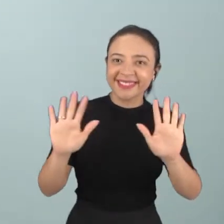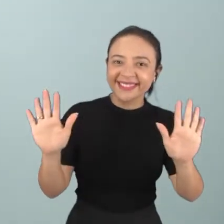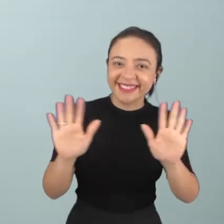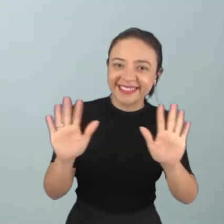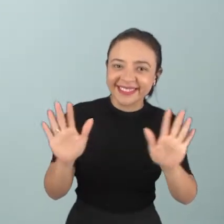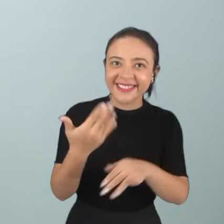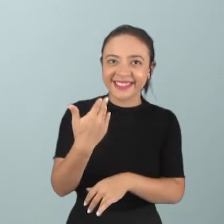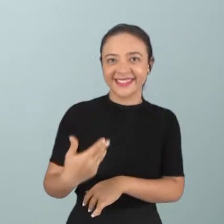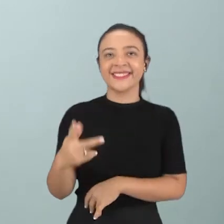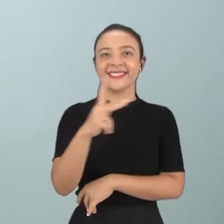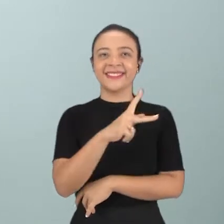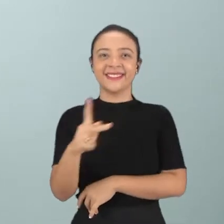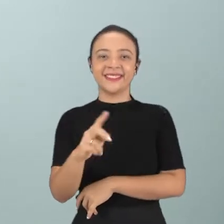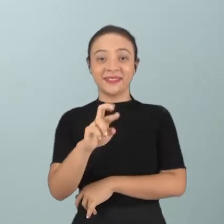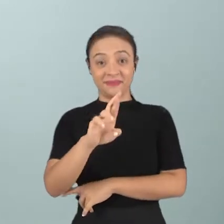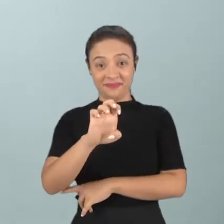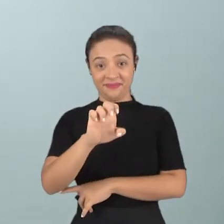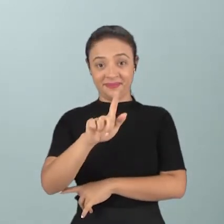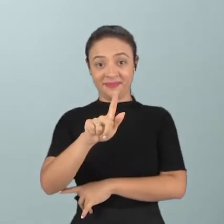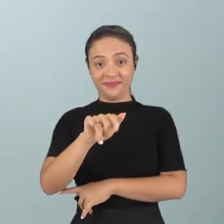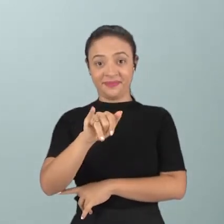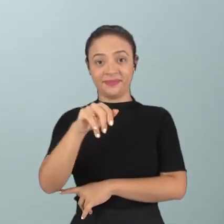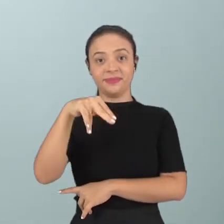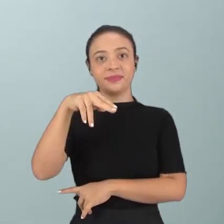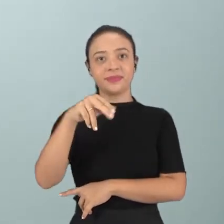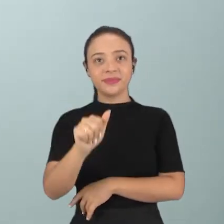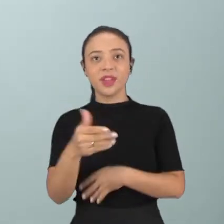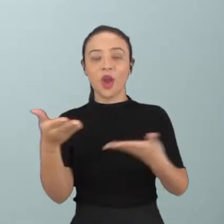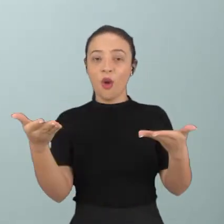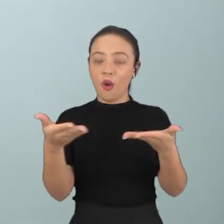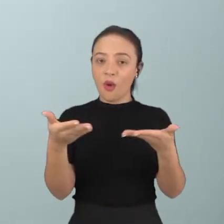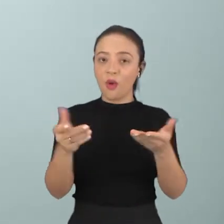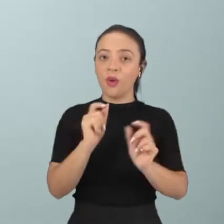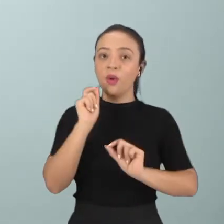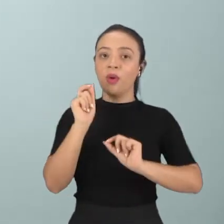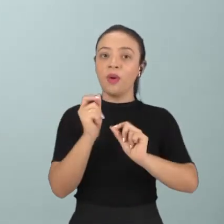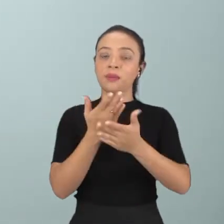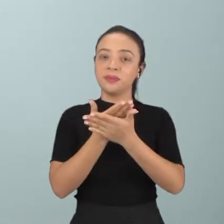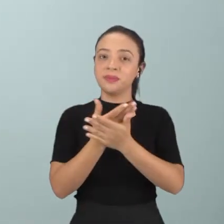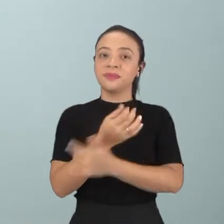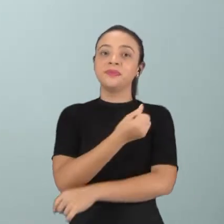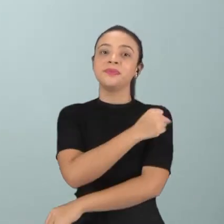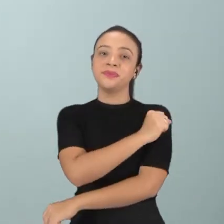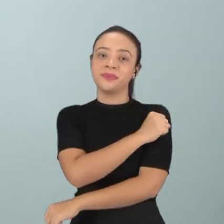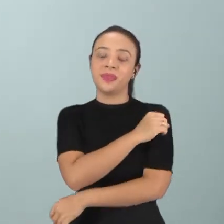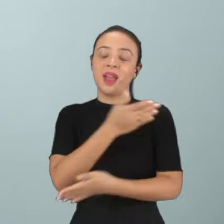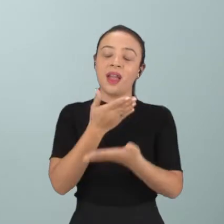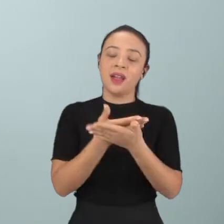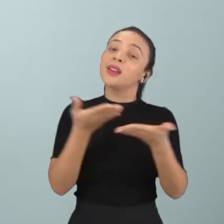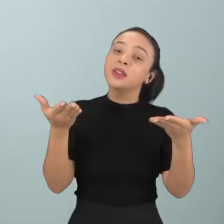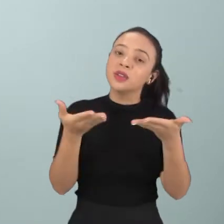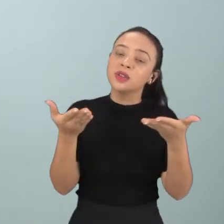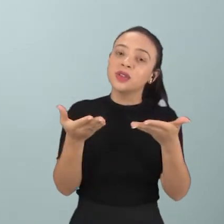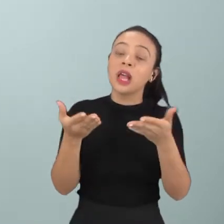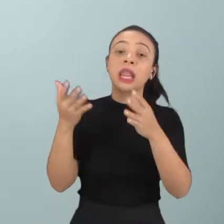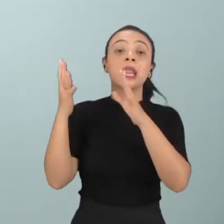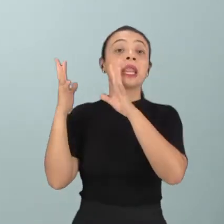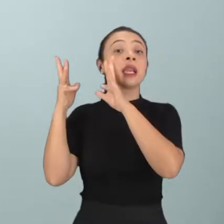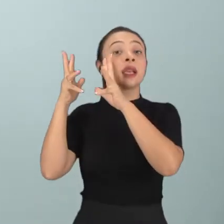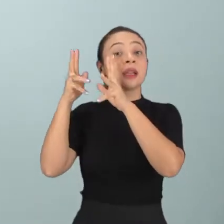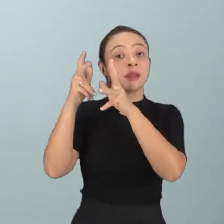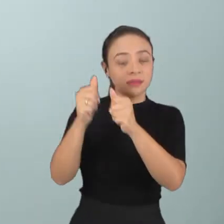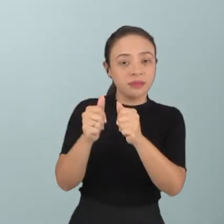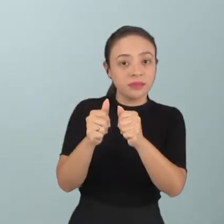Olá, eu sou a professora Regina e nós estamos hoje aqui para uma aula do 8º ano. E na aula de hoje, gente, nós vamos retomar